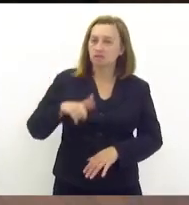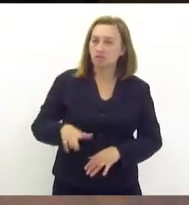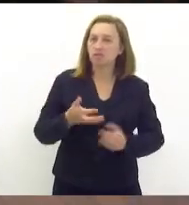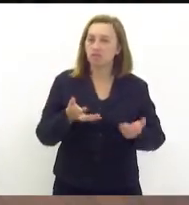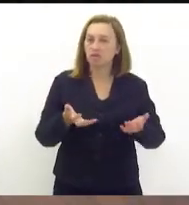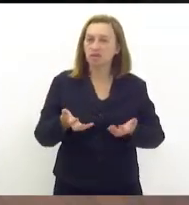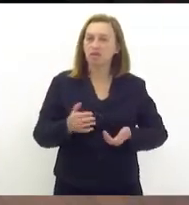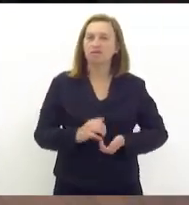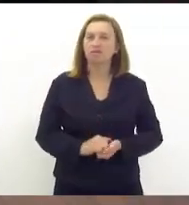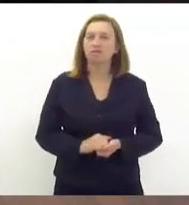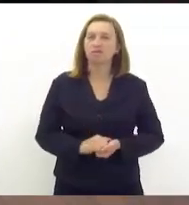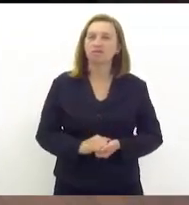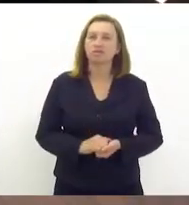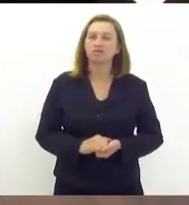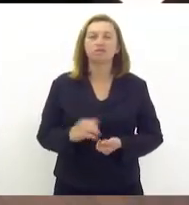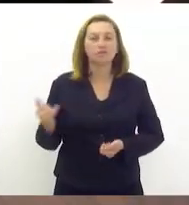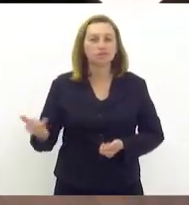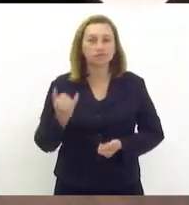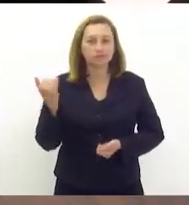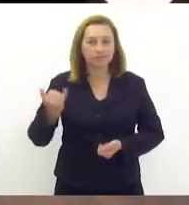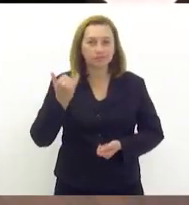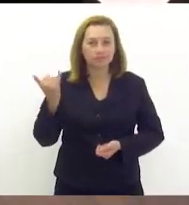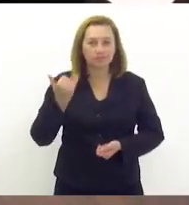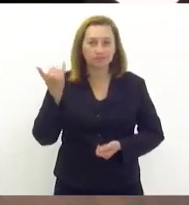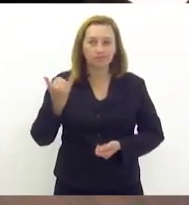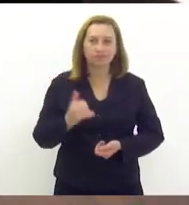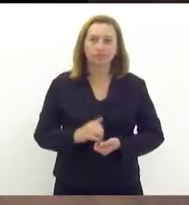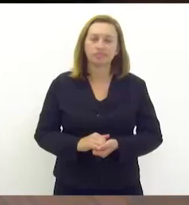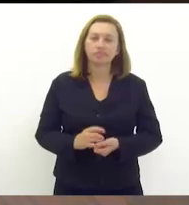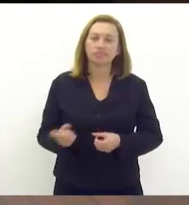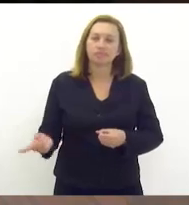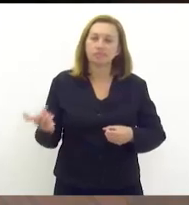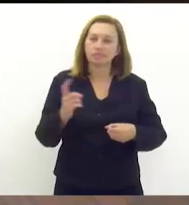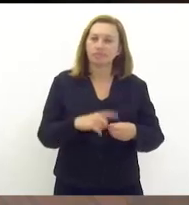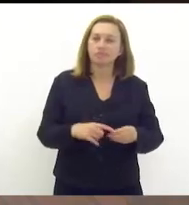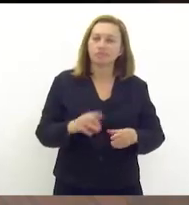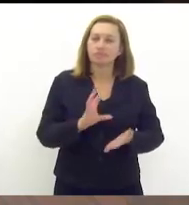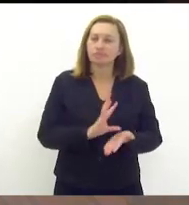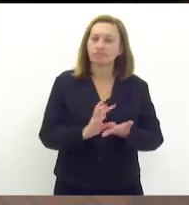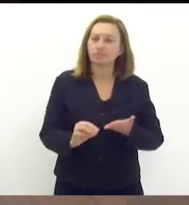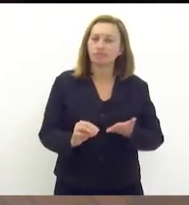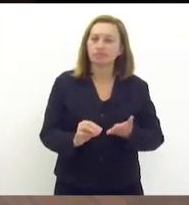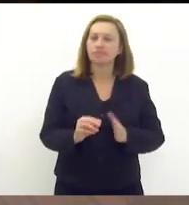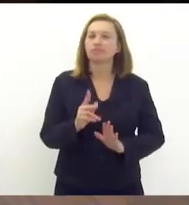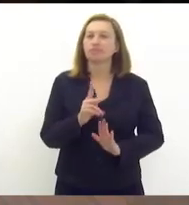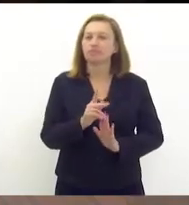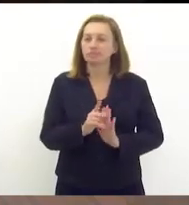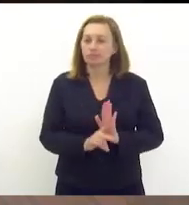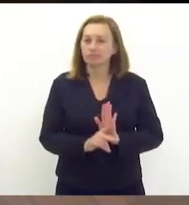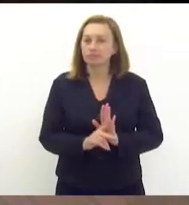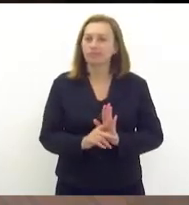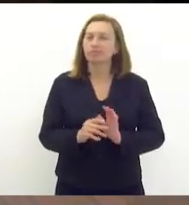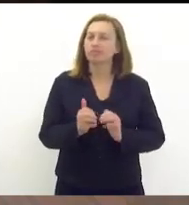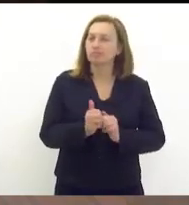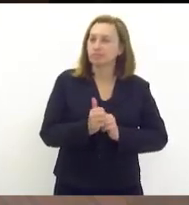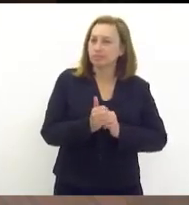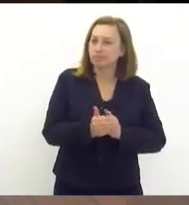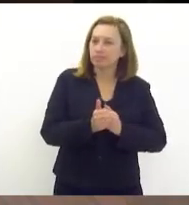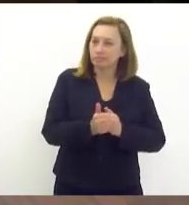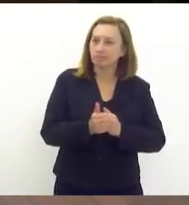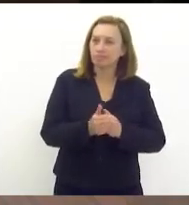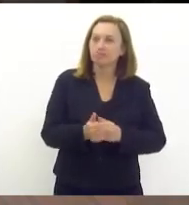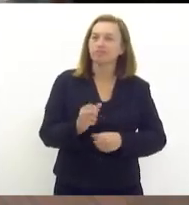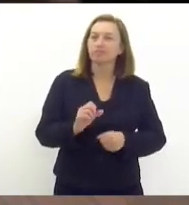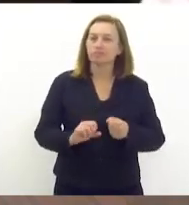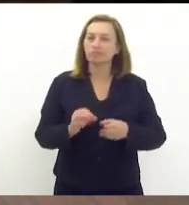ratificar foi muito importante ter voltado para Paulo desse projeto ao qual já perseguia e fazer